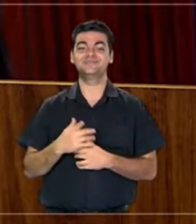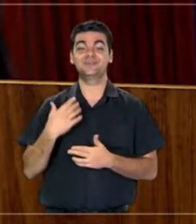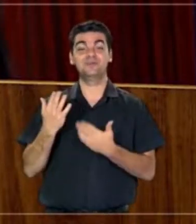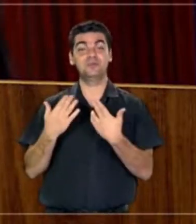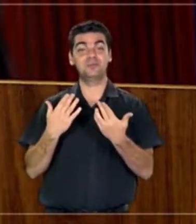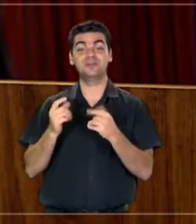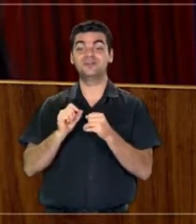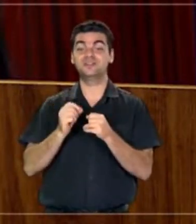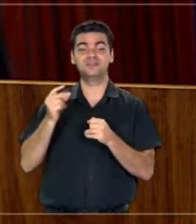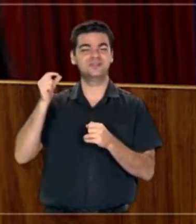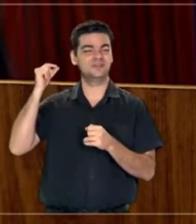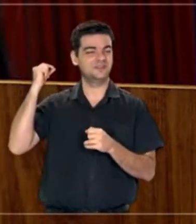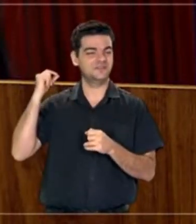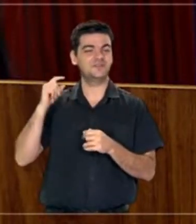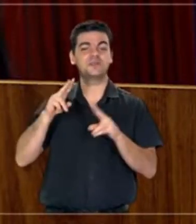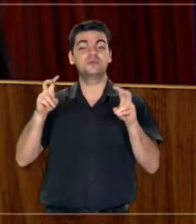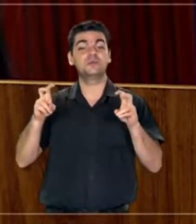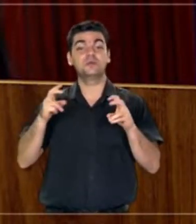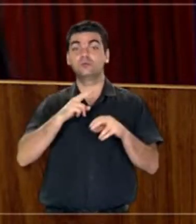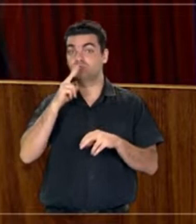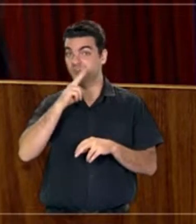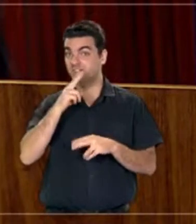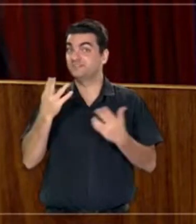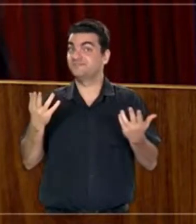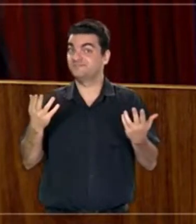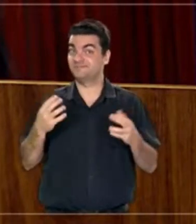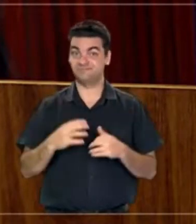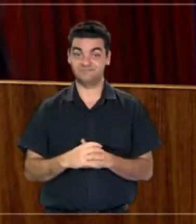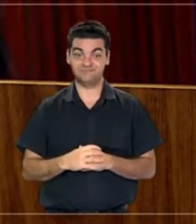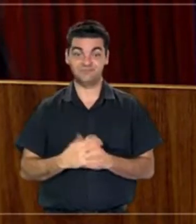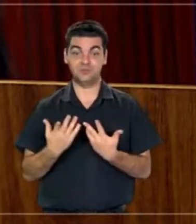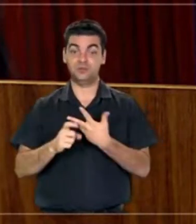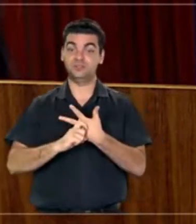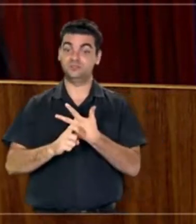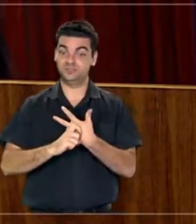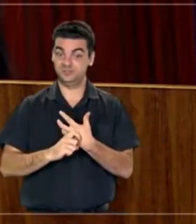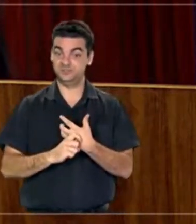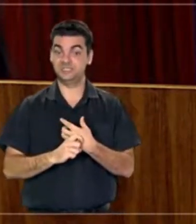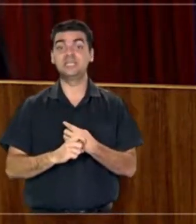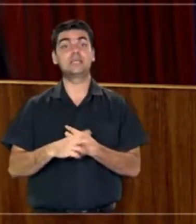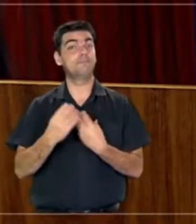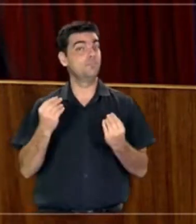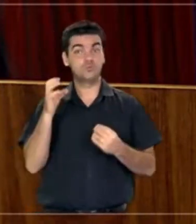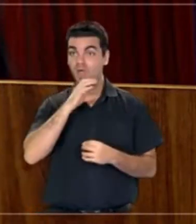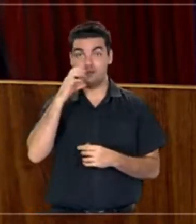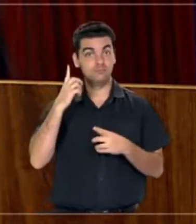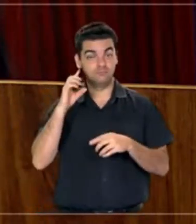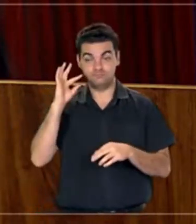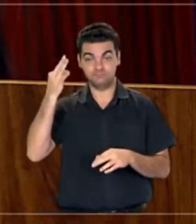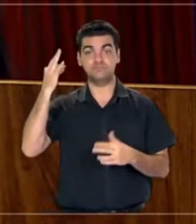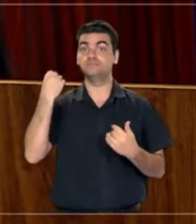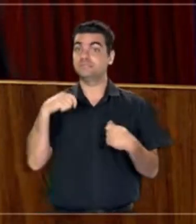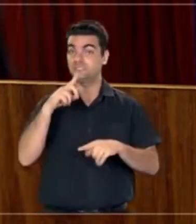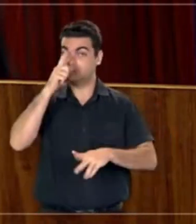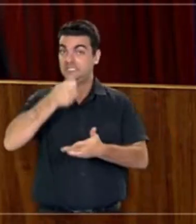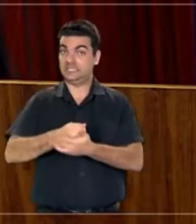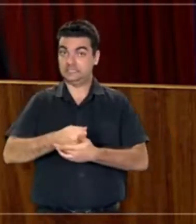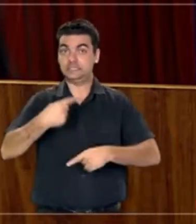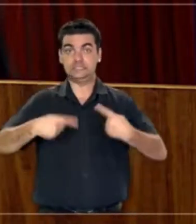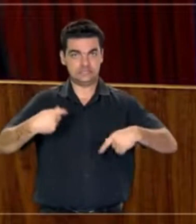conversas que tivemos lá atrás da questão da urgência, do Executivo, a urgência urgentíssima das